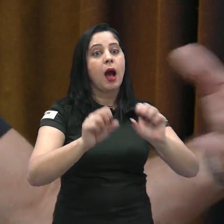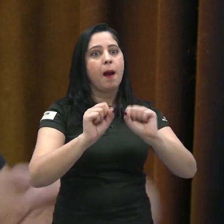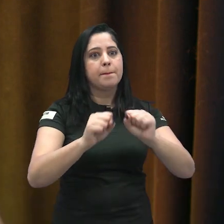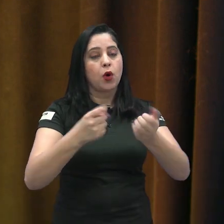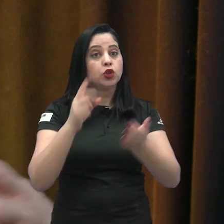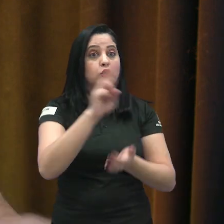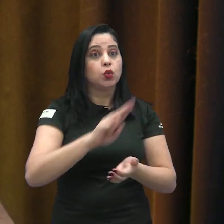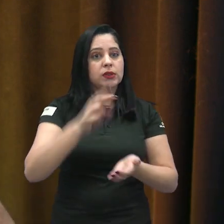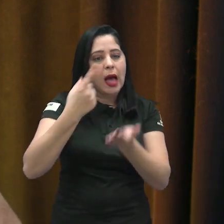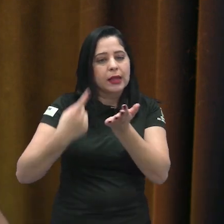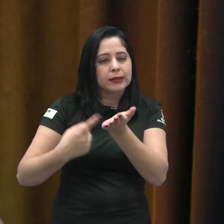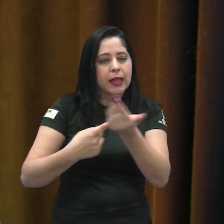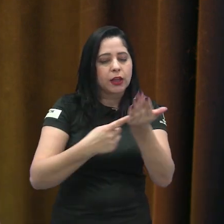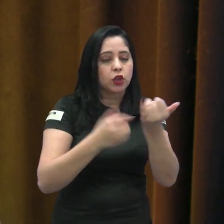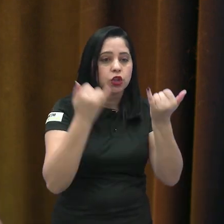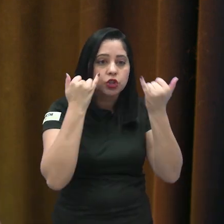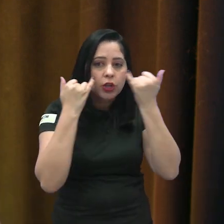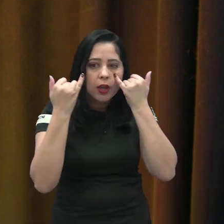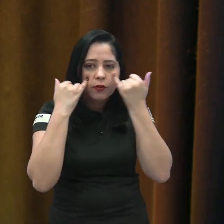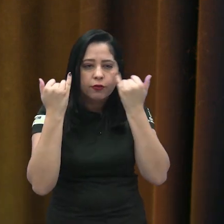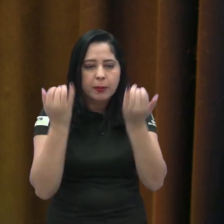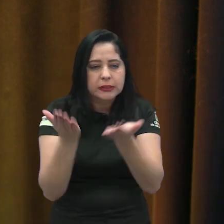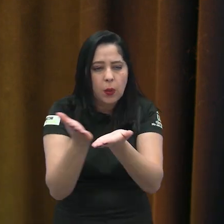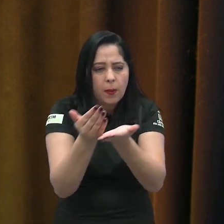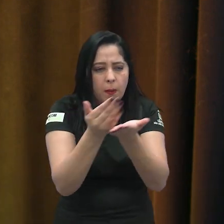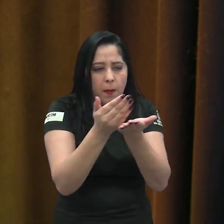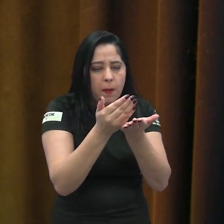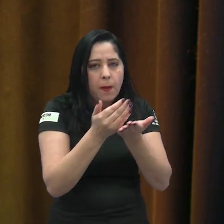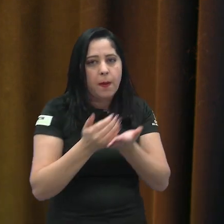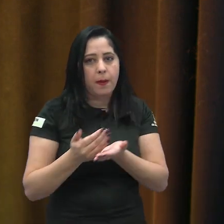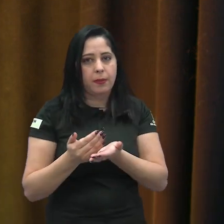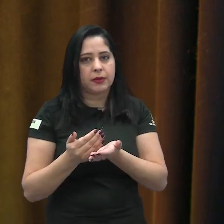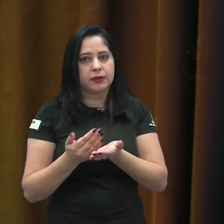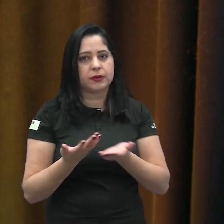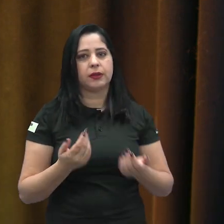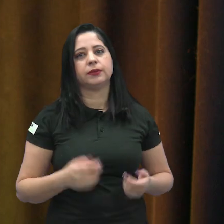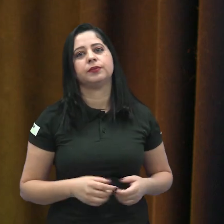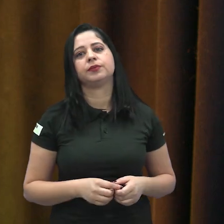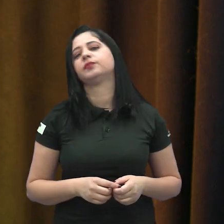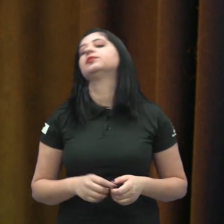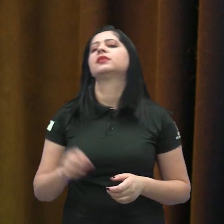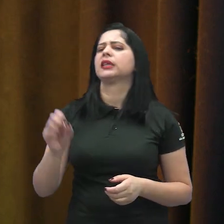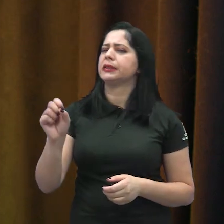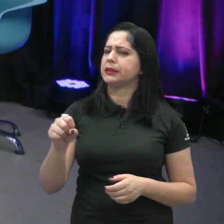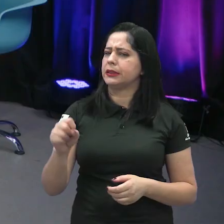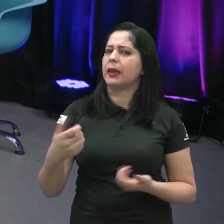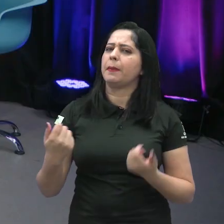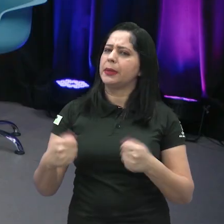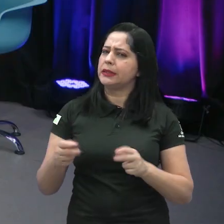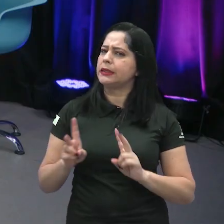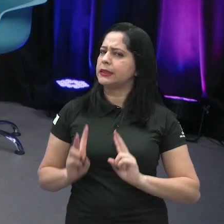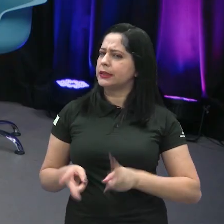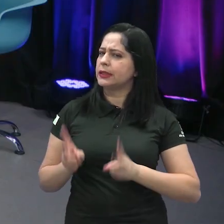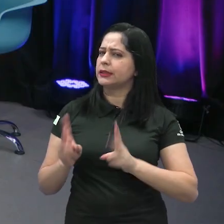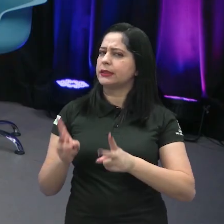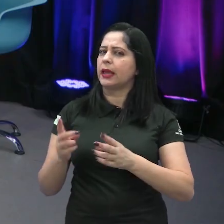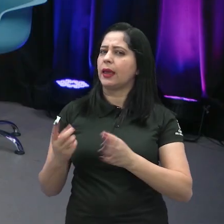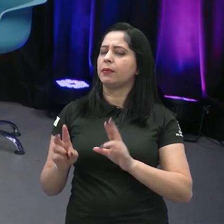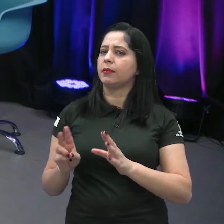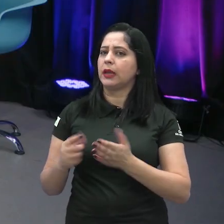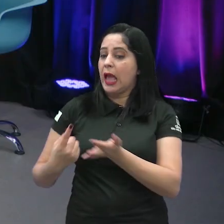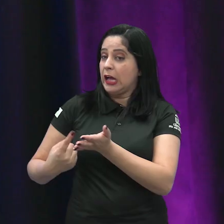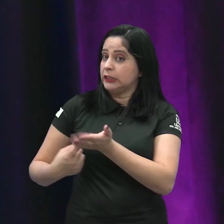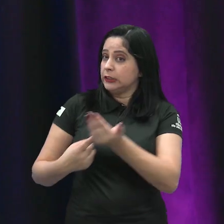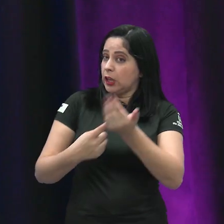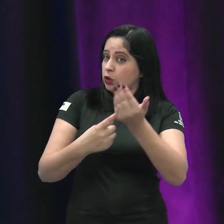todas as informações para poder fazer uma performance melhor. Então, Sim. essa é a grande diferença. Acho que a questão é sempre usar, né, professora,